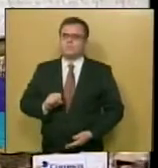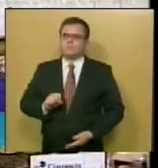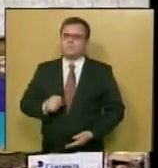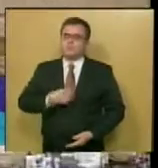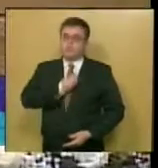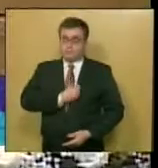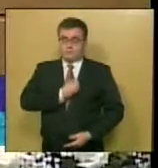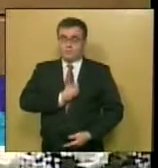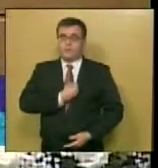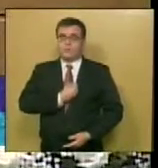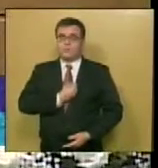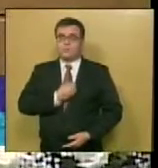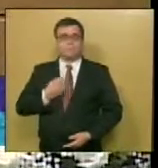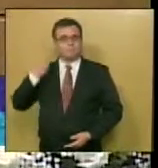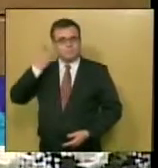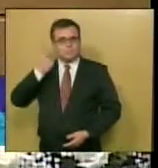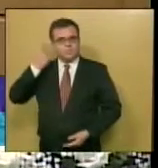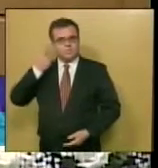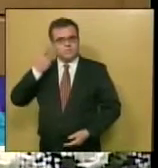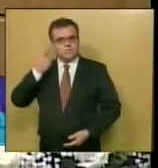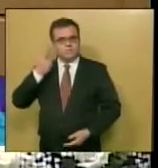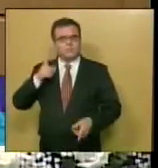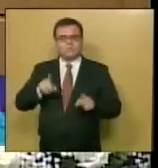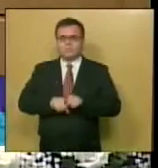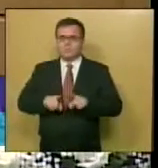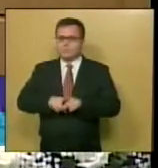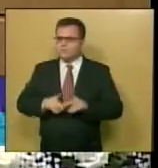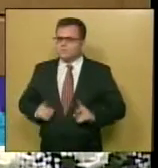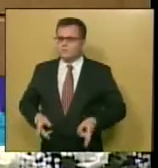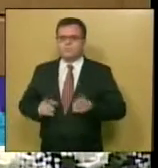política, com a certeza de um desbravador